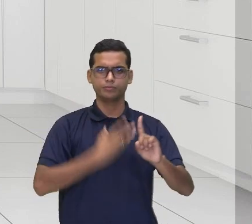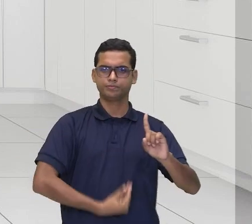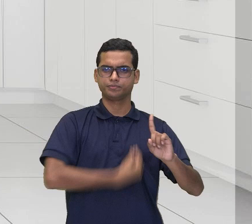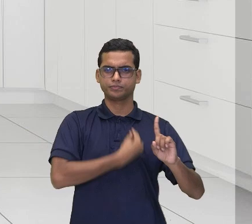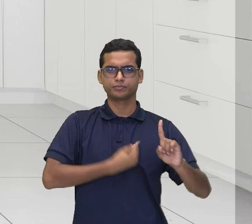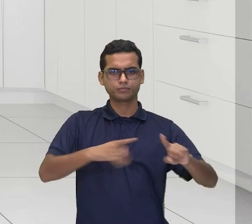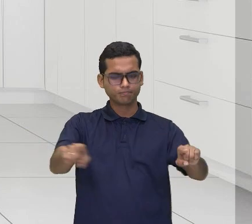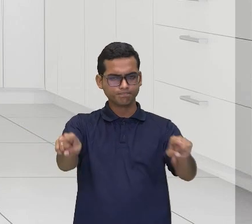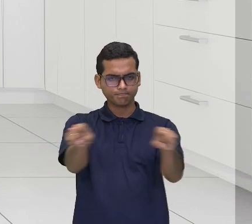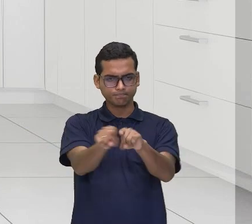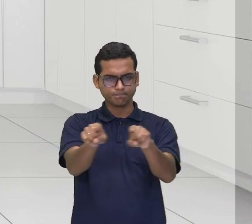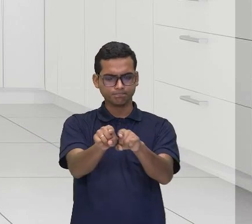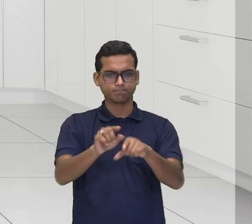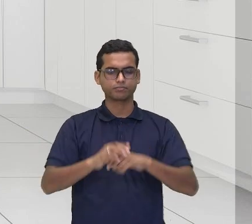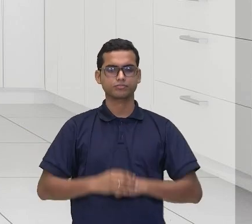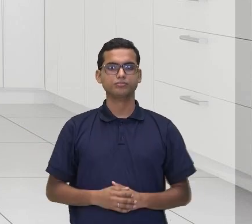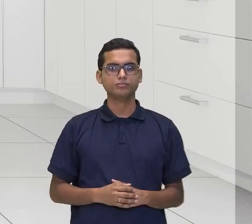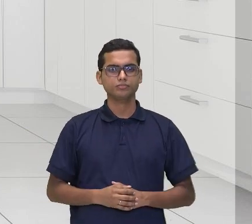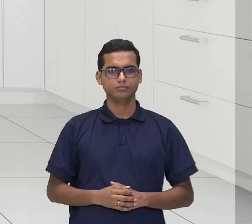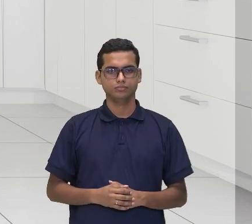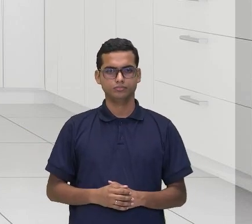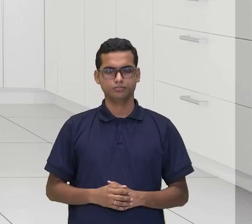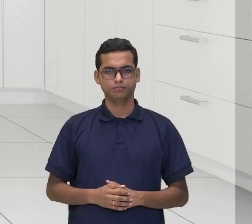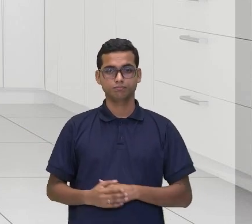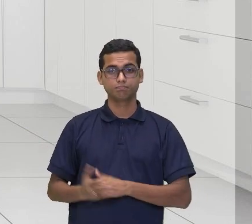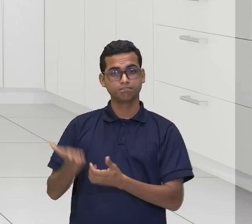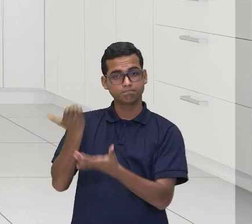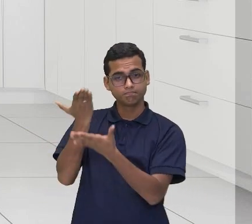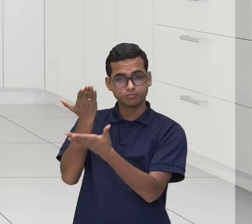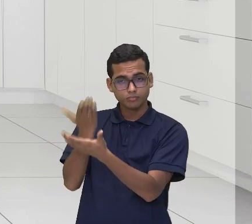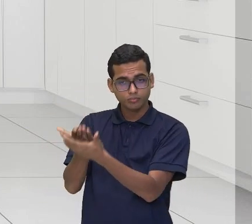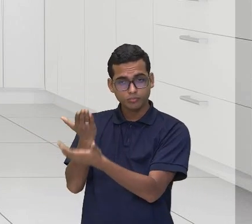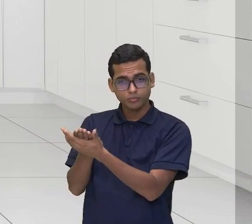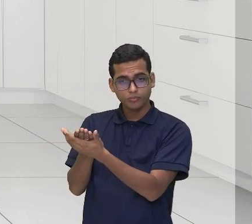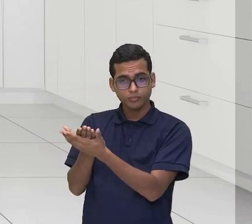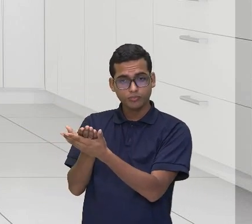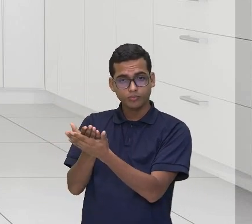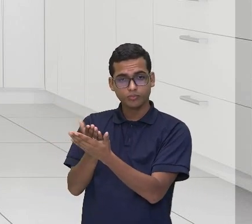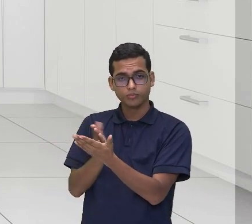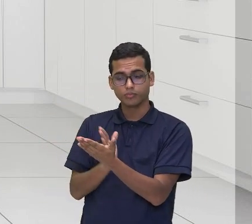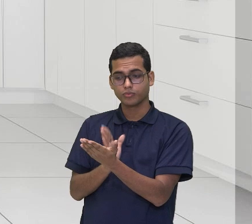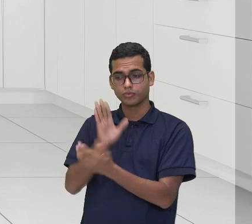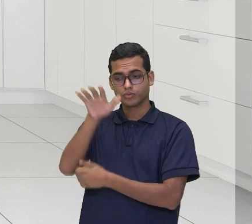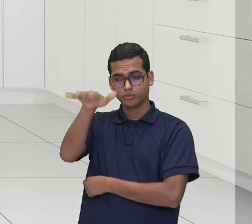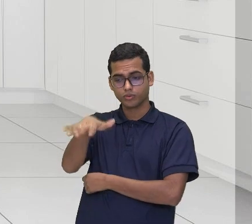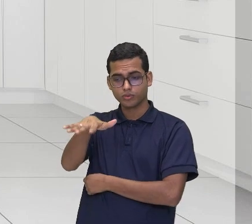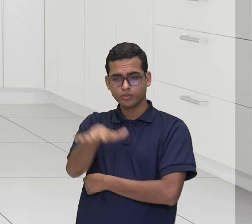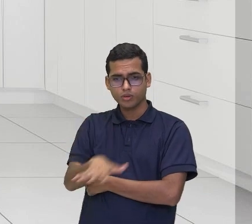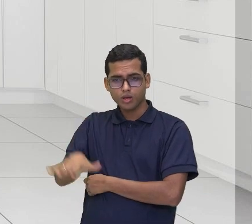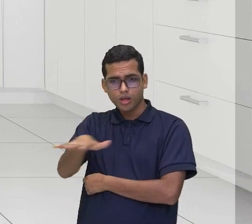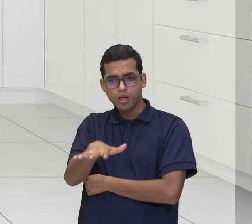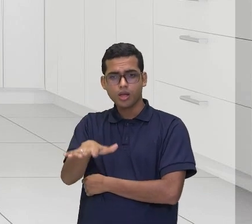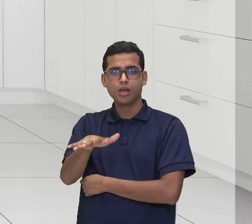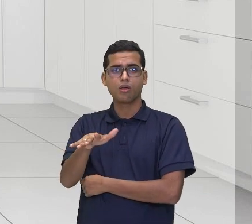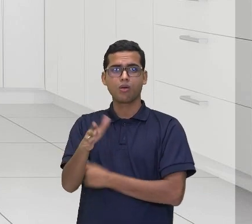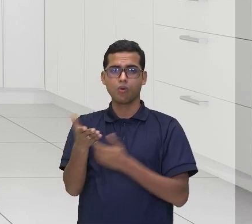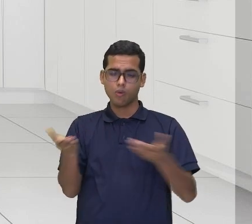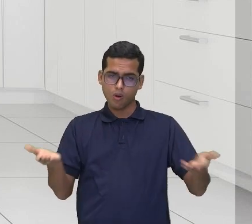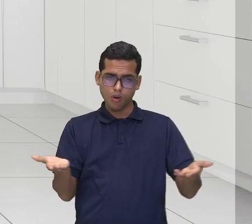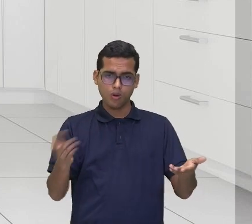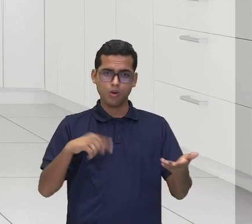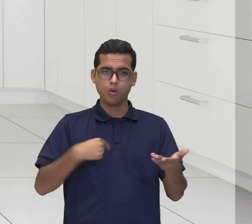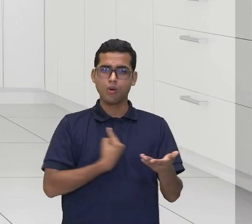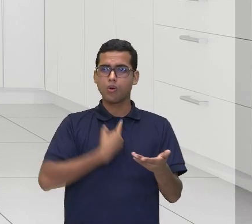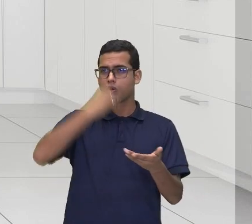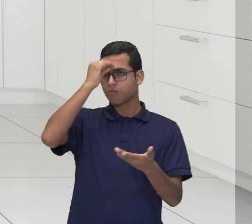dentro desse ramo, né, de estudo, hoje nós vamos aprofundar o nosso conhecimento